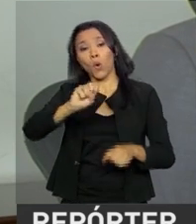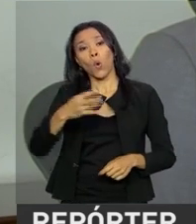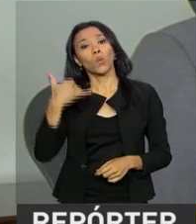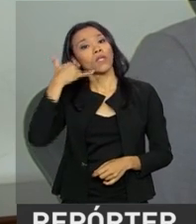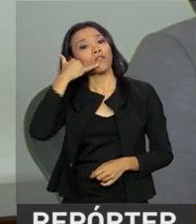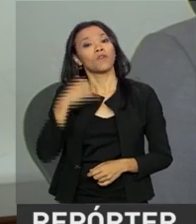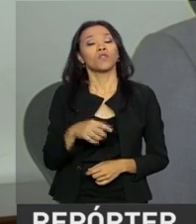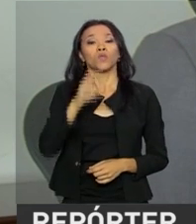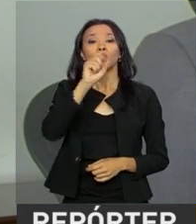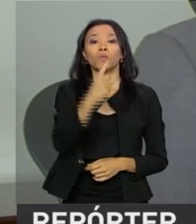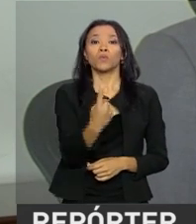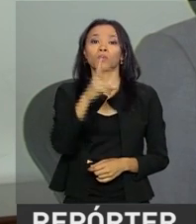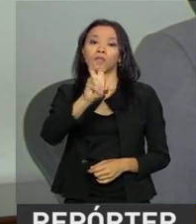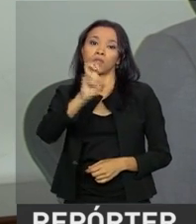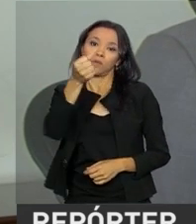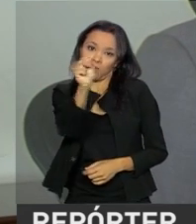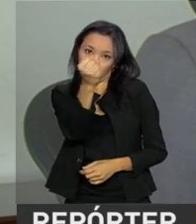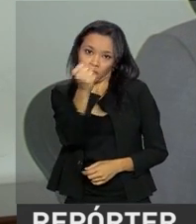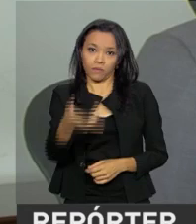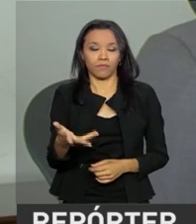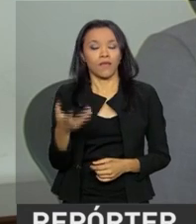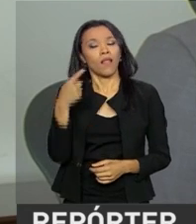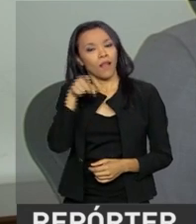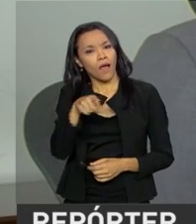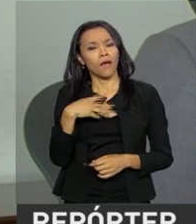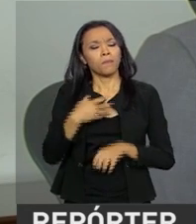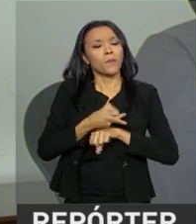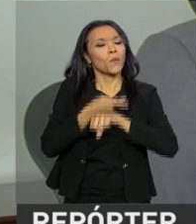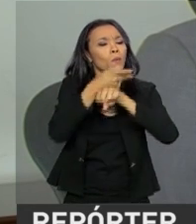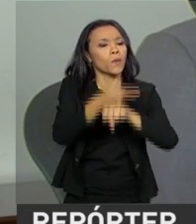158. Lá ele vai conseguir localizar o SINE